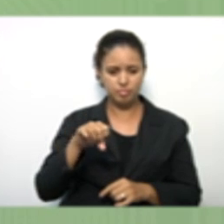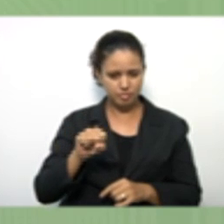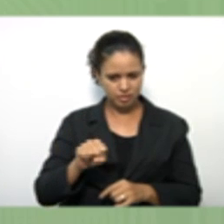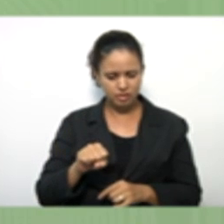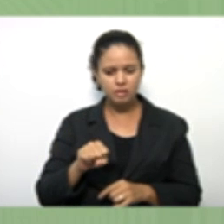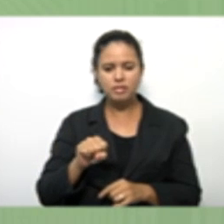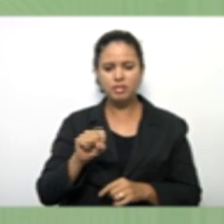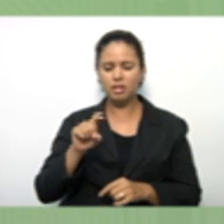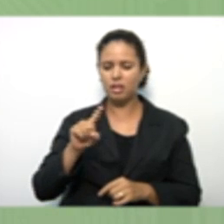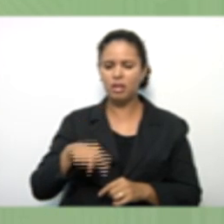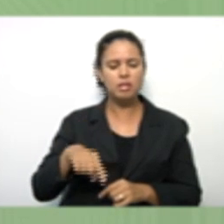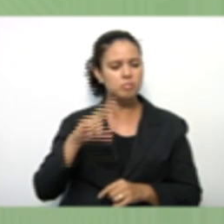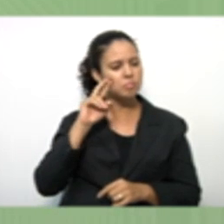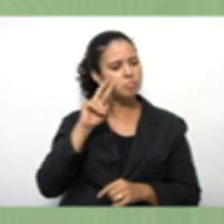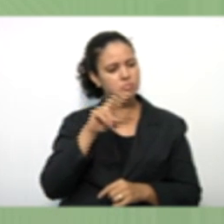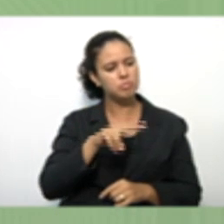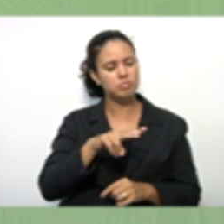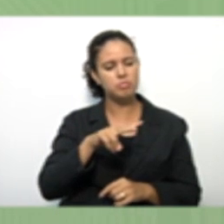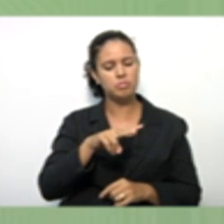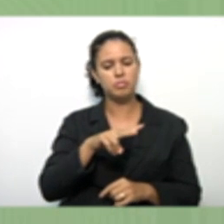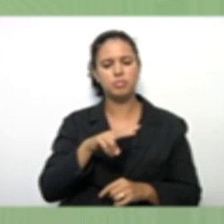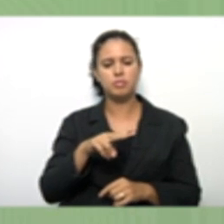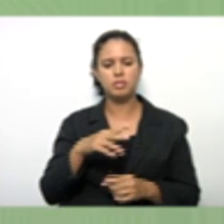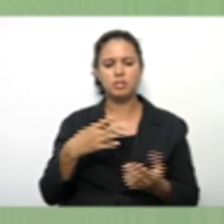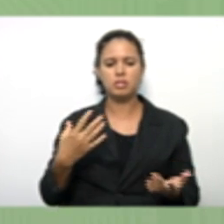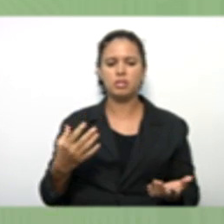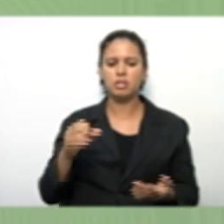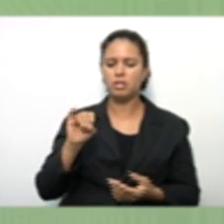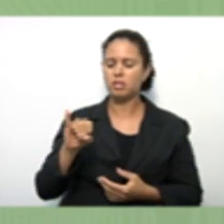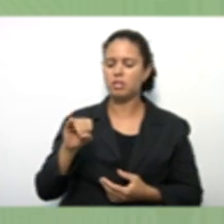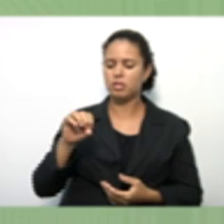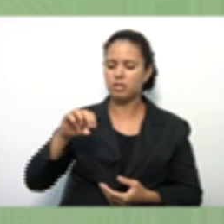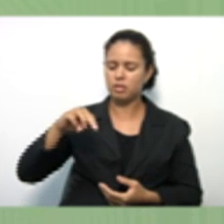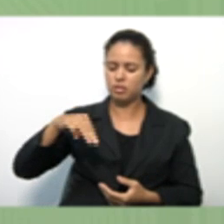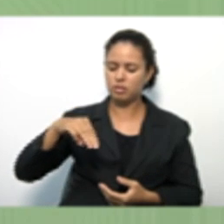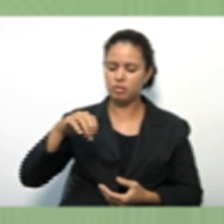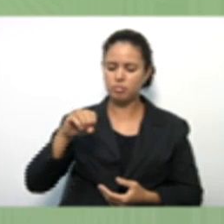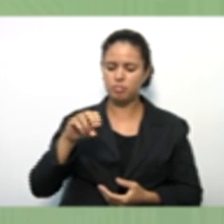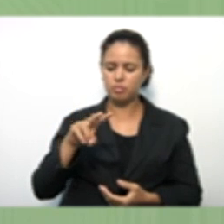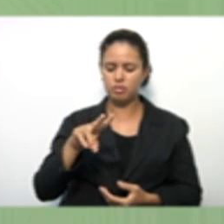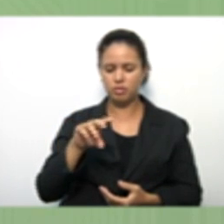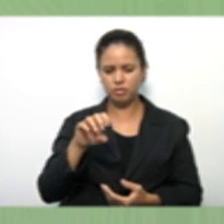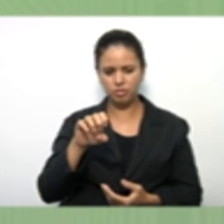mais material. Imóveis são casas, apartamentos. Qual